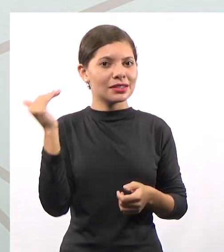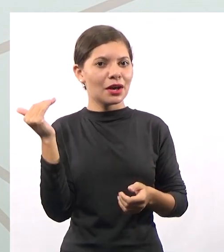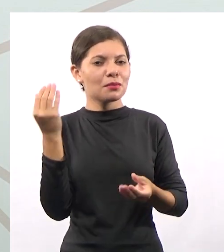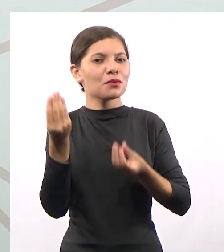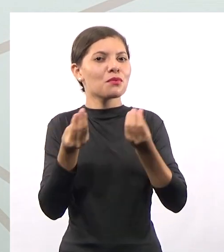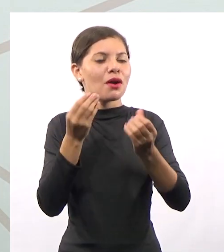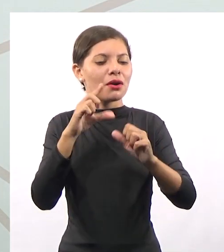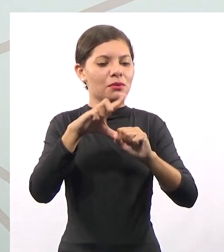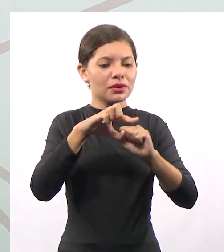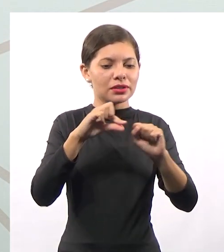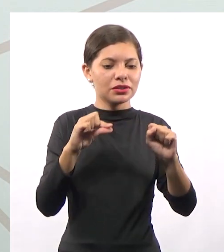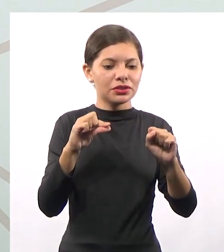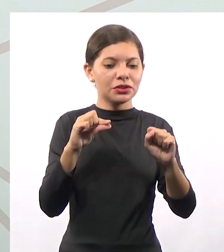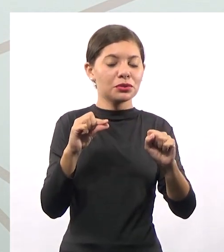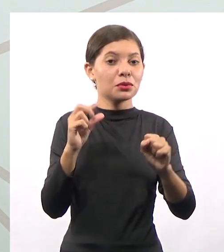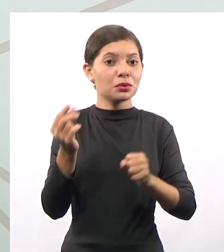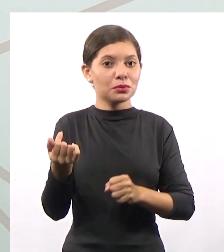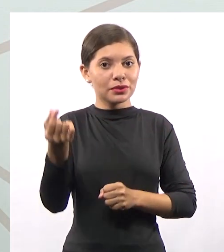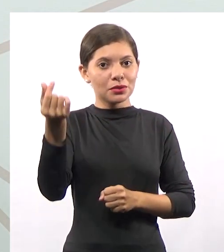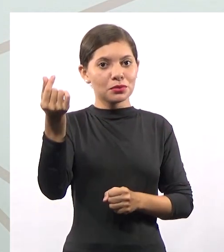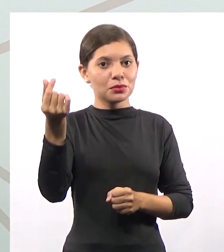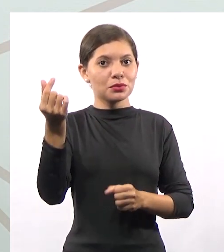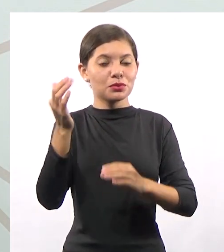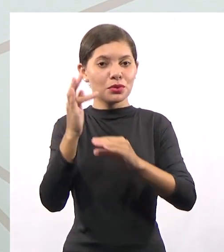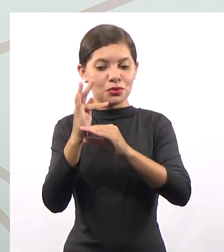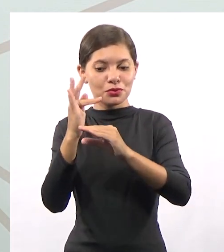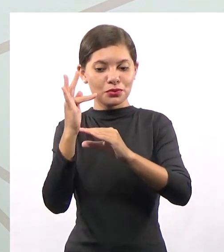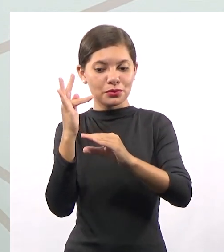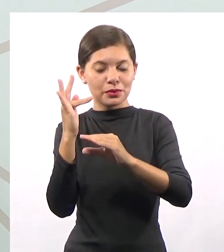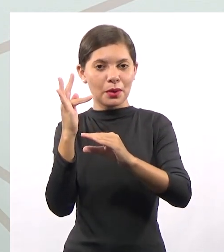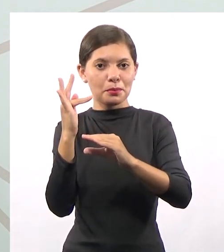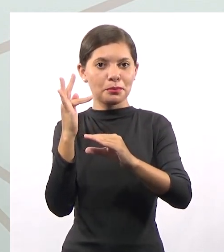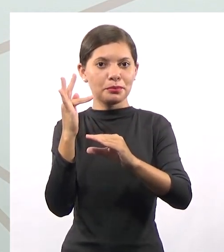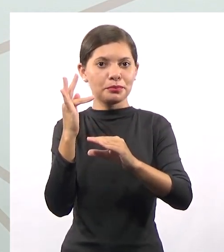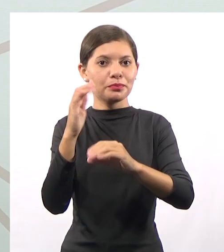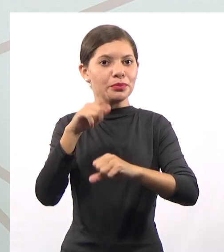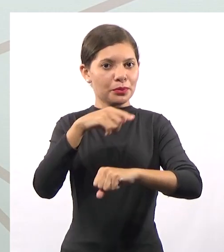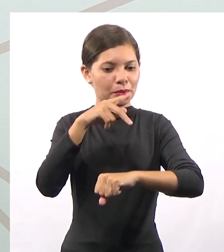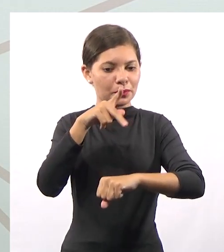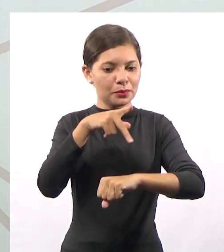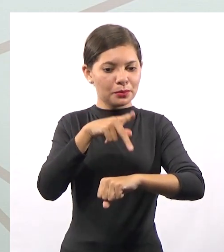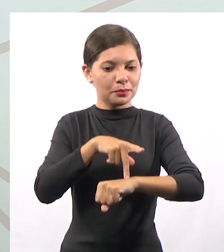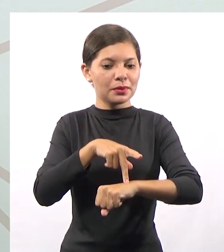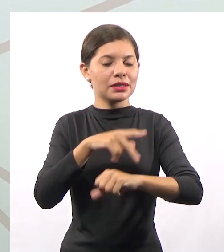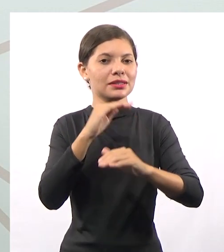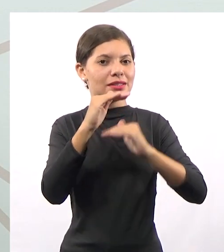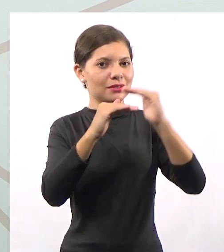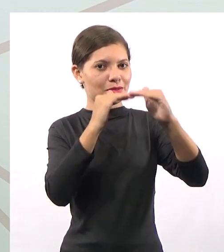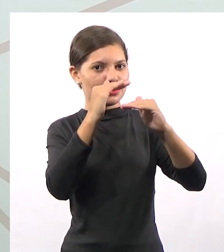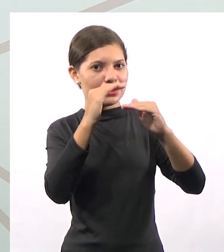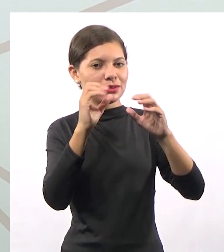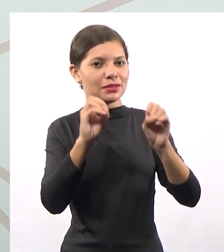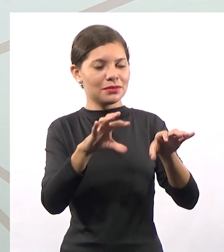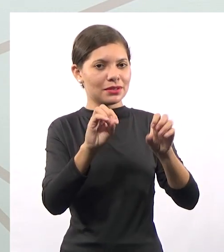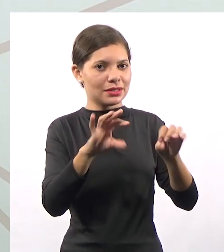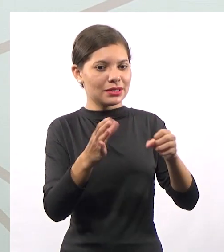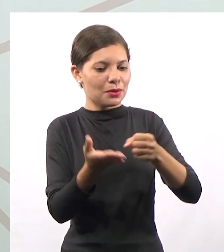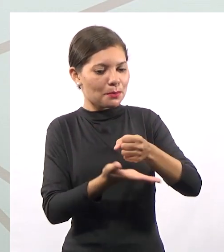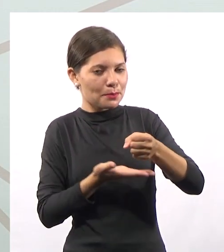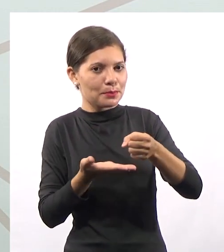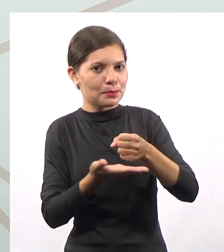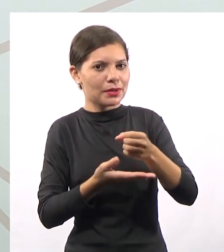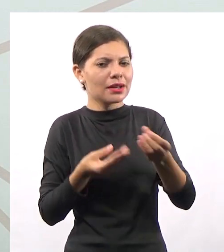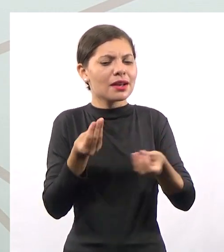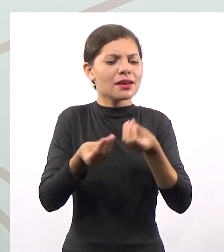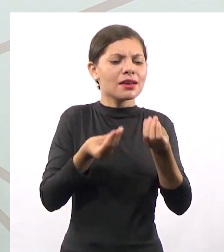sabe qual que é o artigo da LDB que prevê os recursos, o Fundeb, que é o Fundo Nacional de Desenvolvimento para a Educação